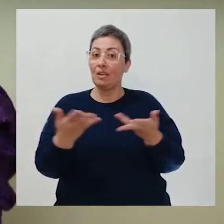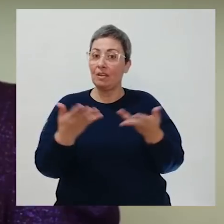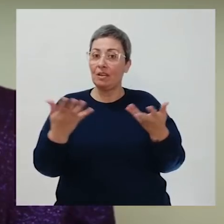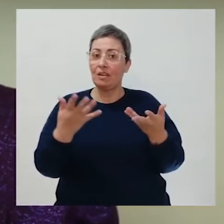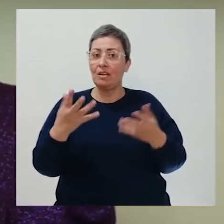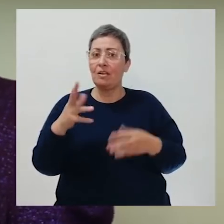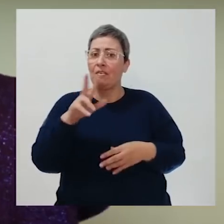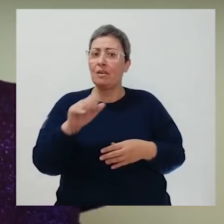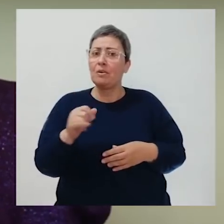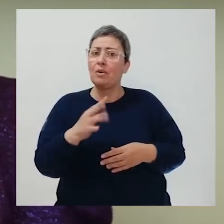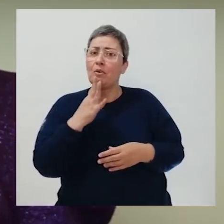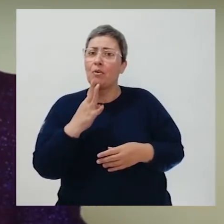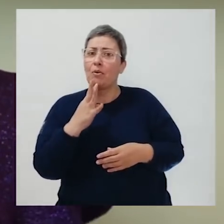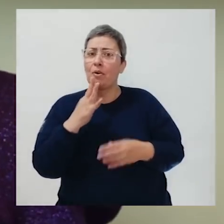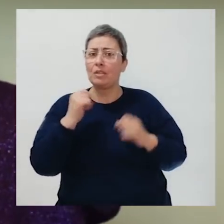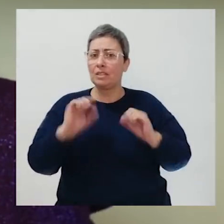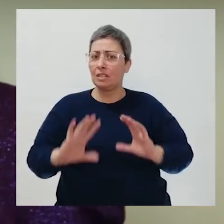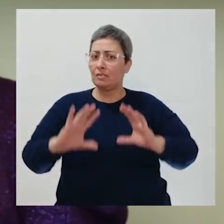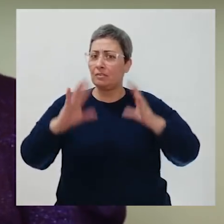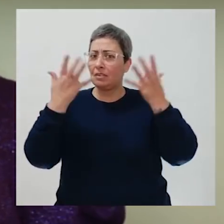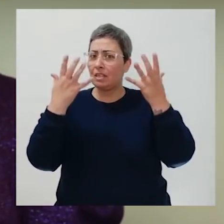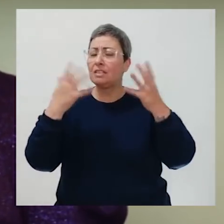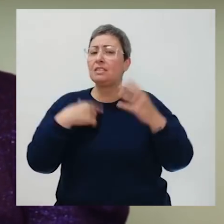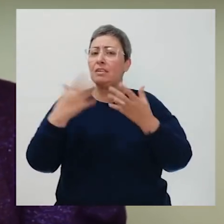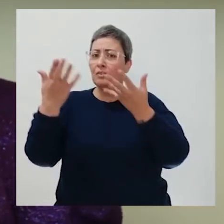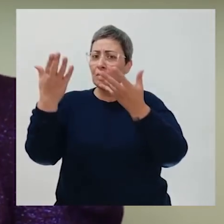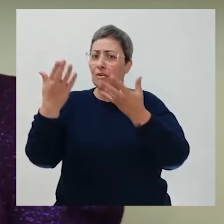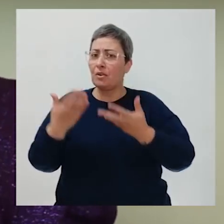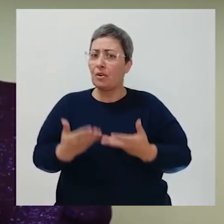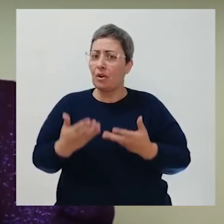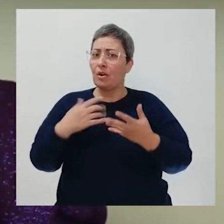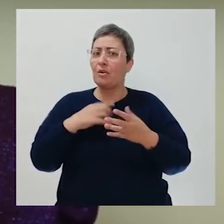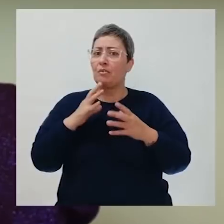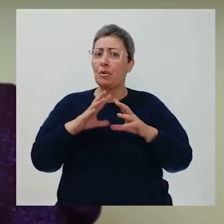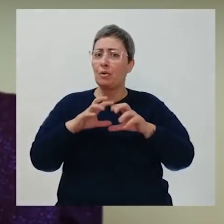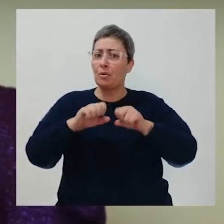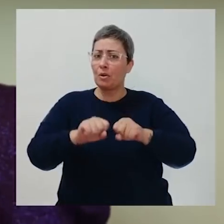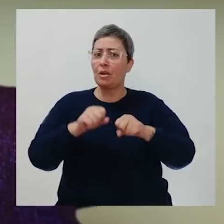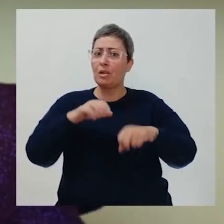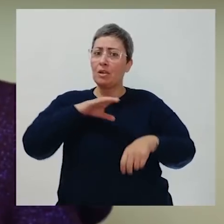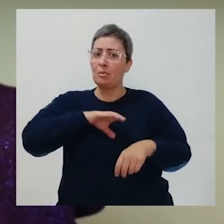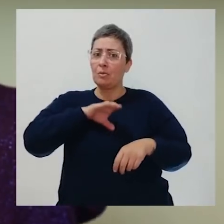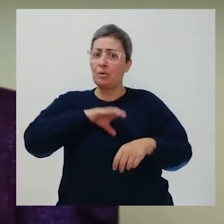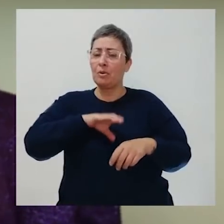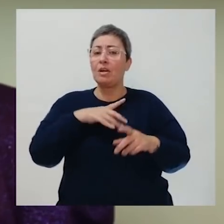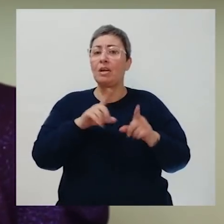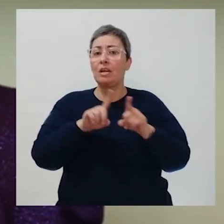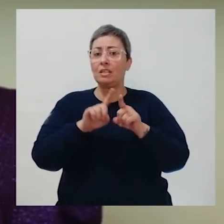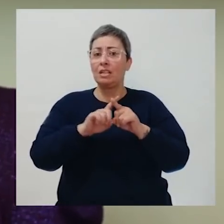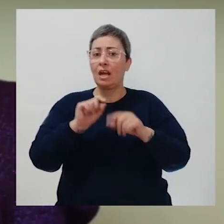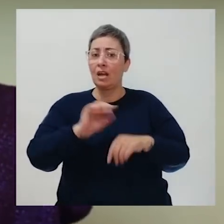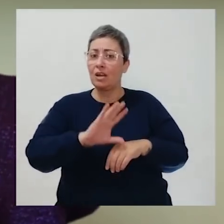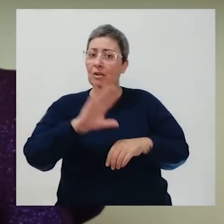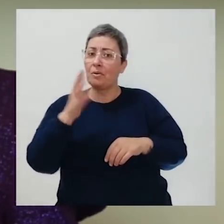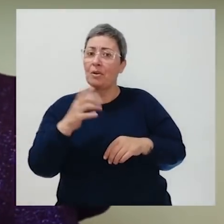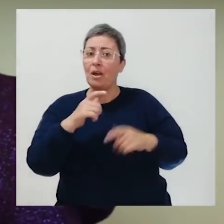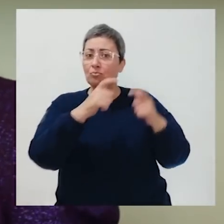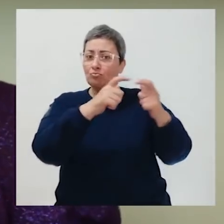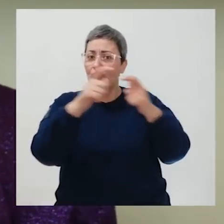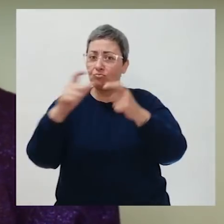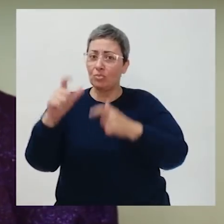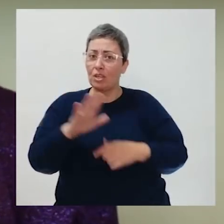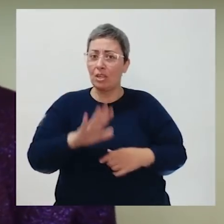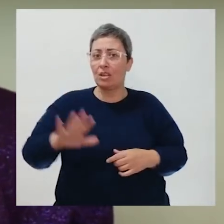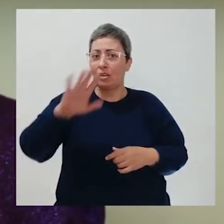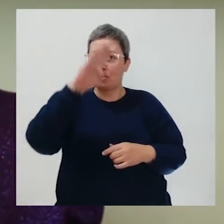Casa. Hoje iremos conhecer uma festa que foi trazida pelos colonizadores portugueses e que acontece